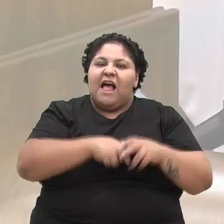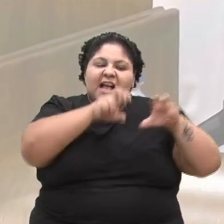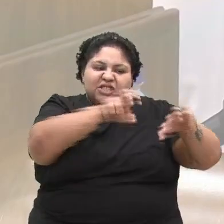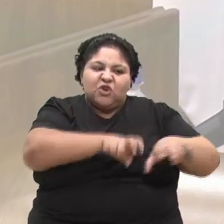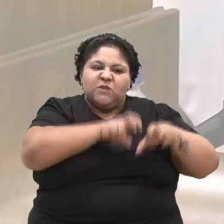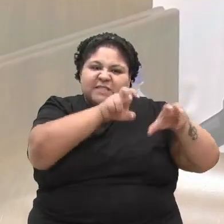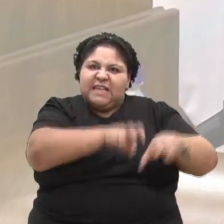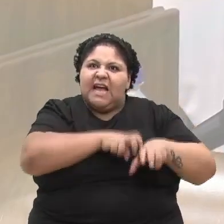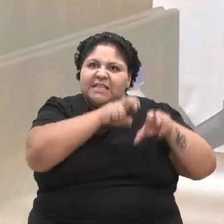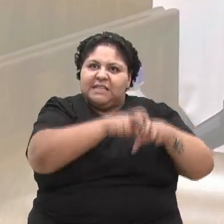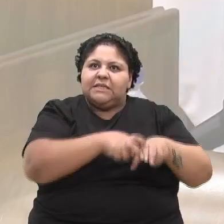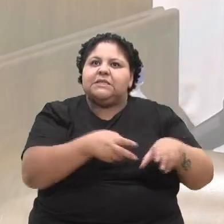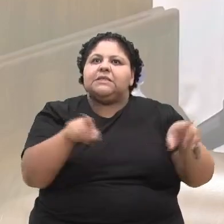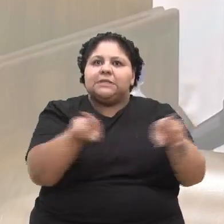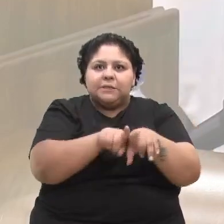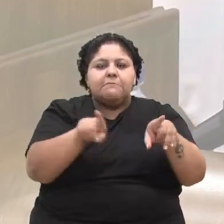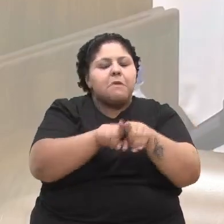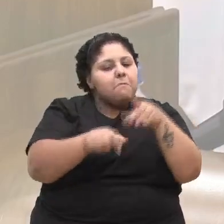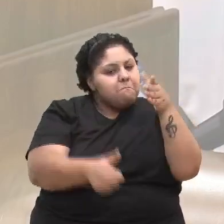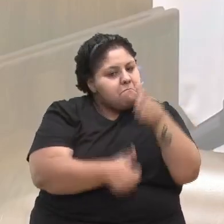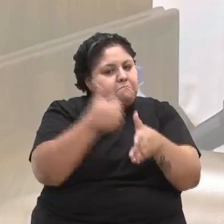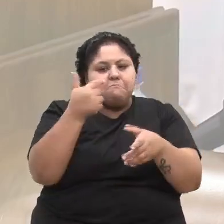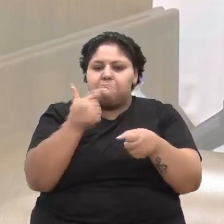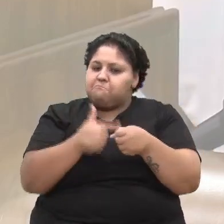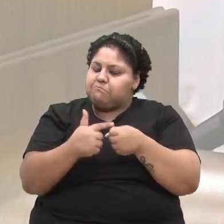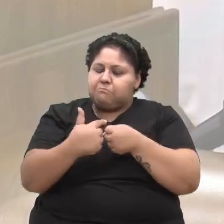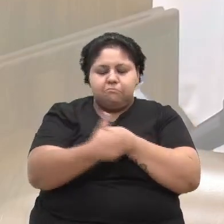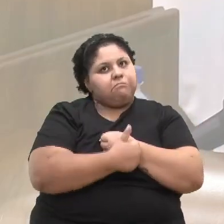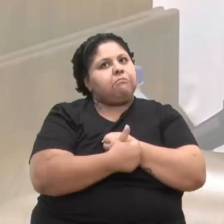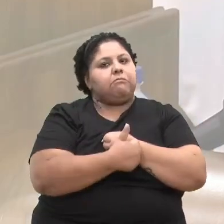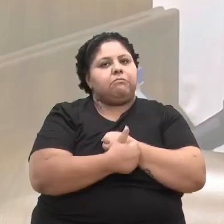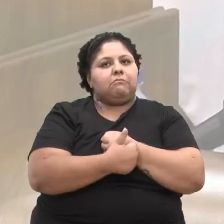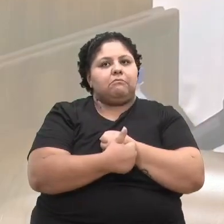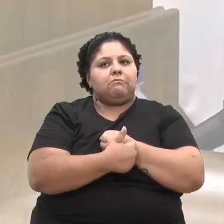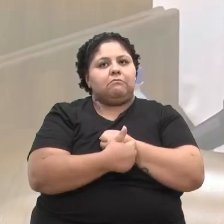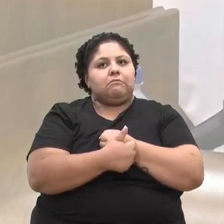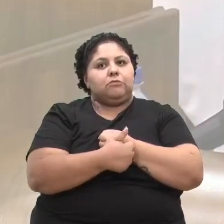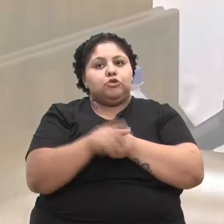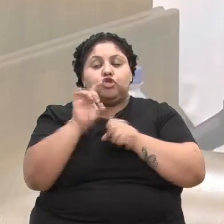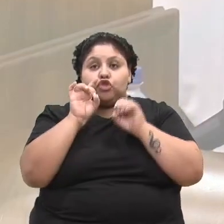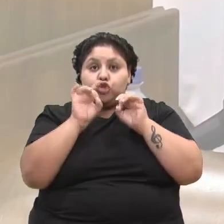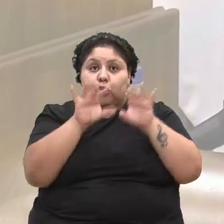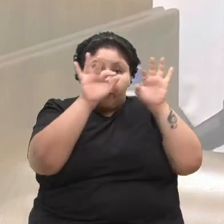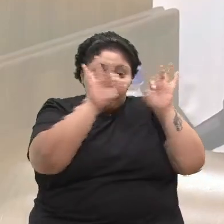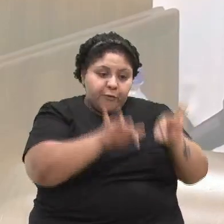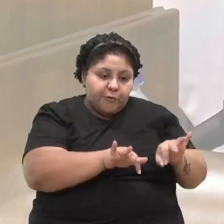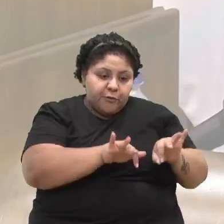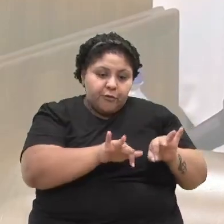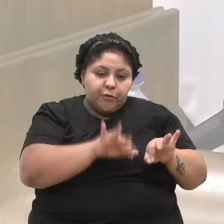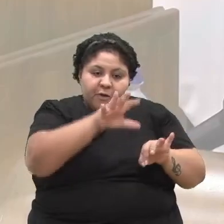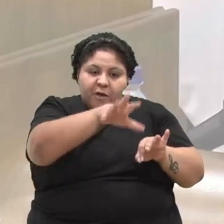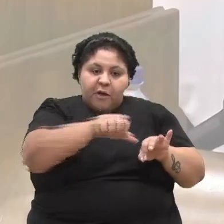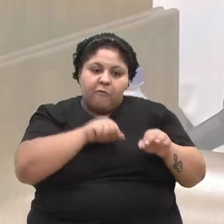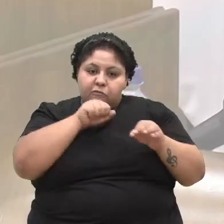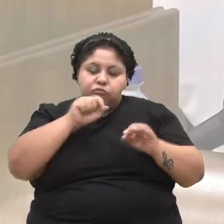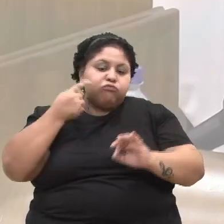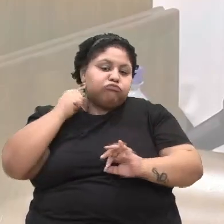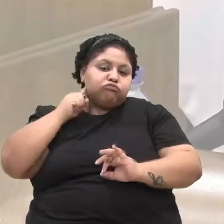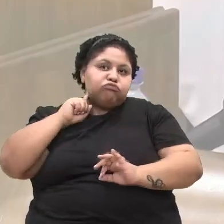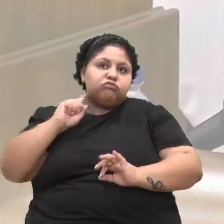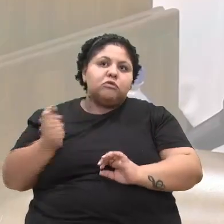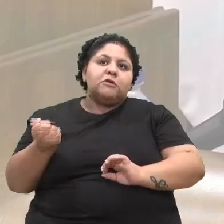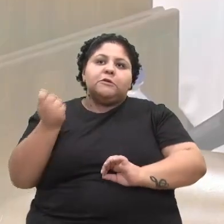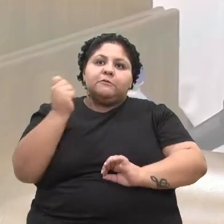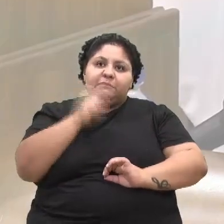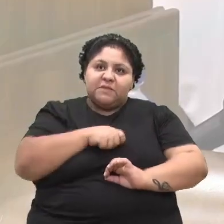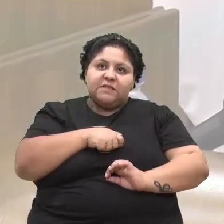na cidade, que estão muito deficientes. E só para finalizar, a coleta do lixo precisa andar em rede